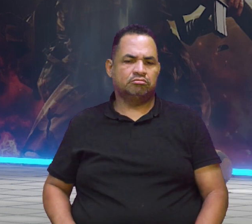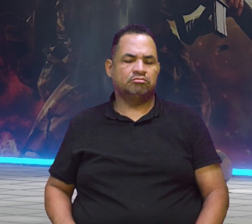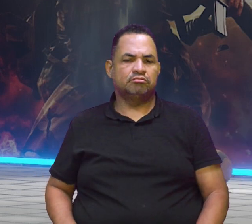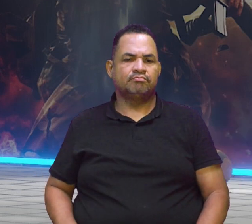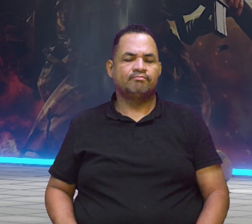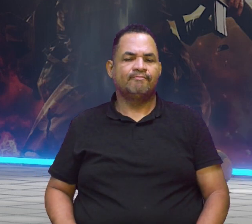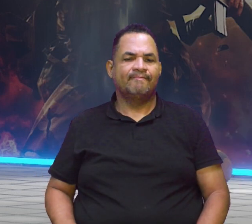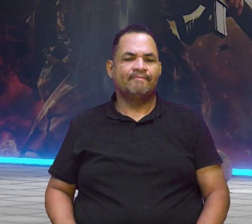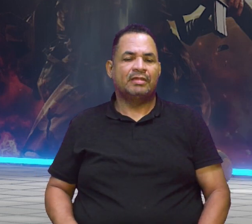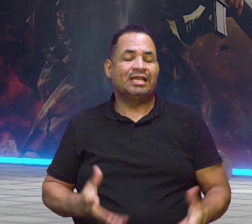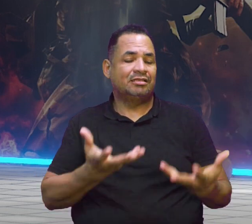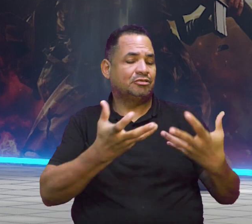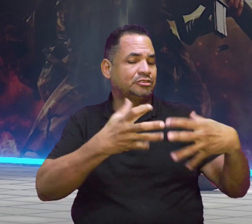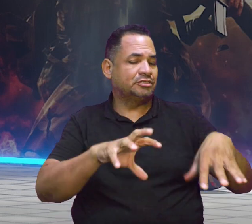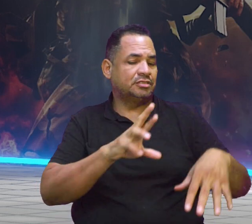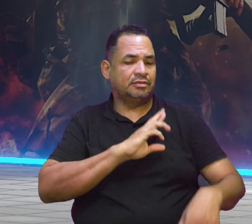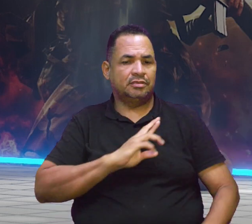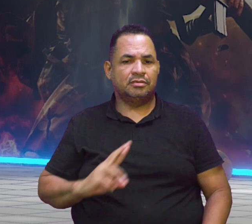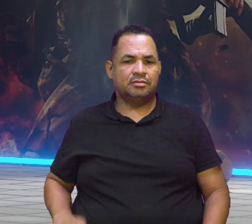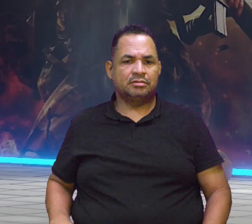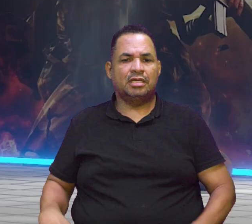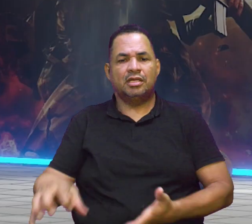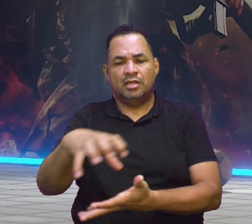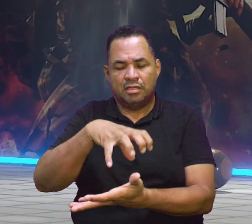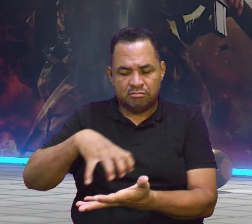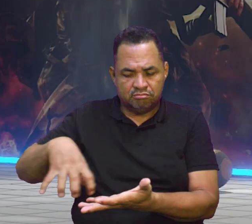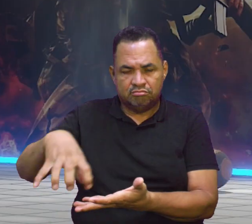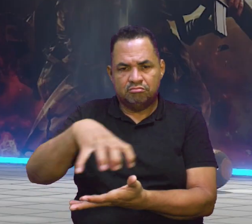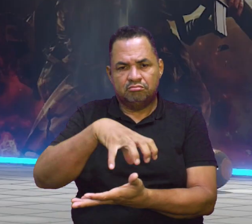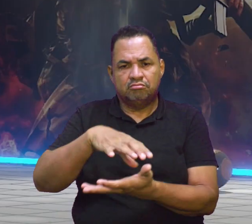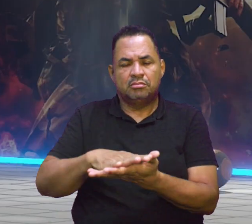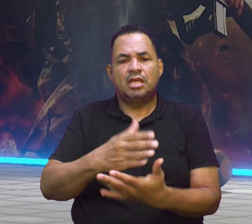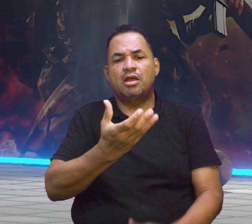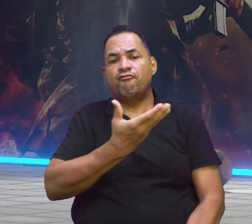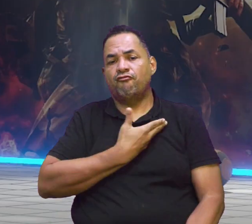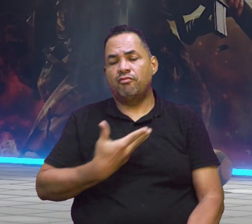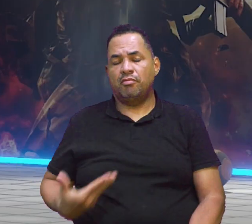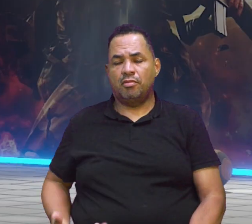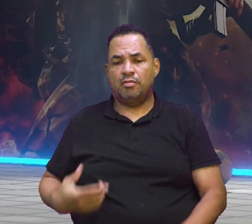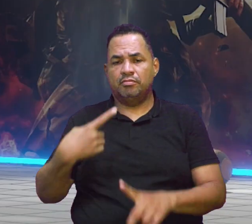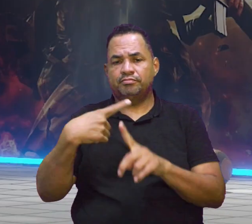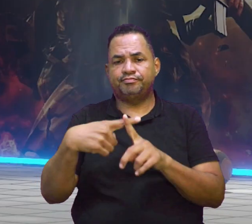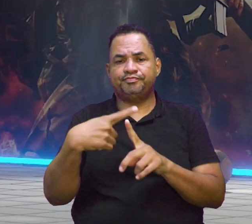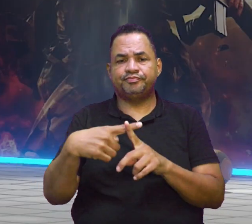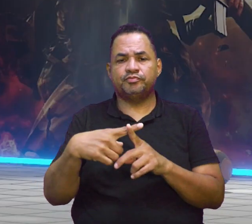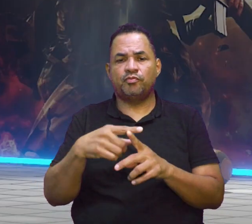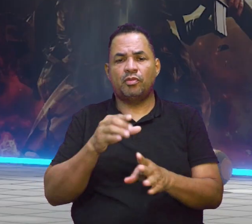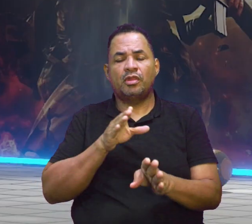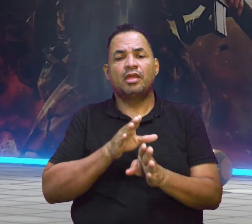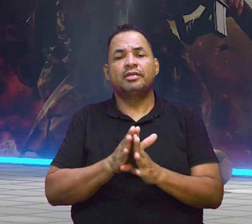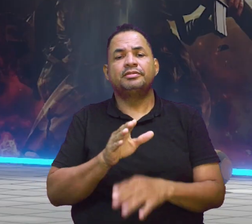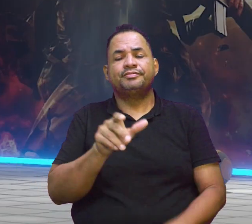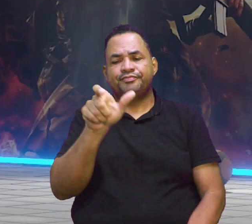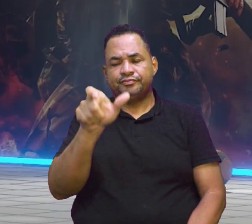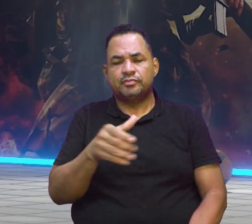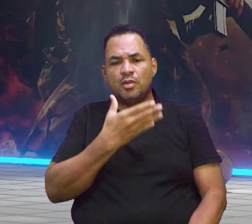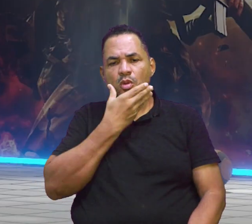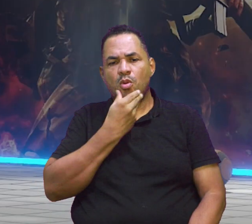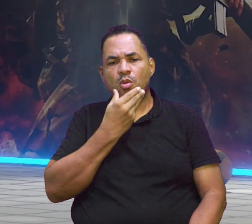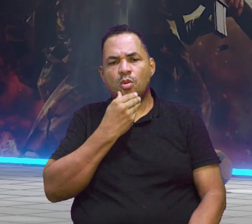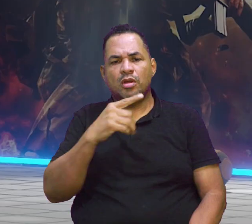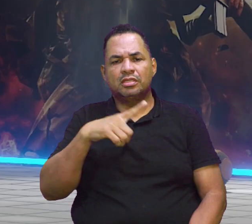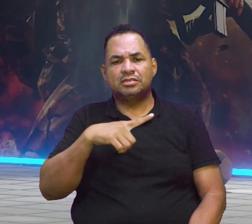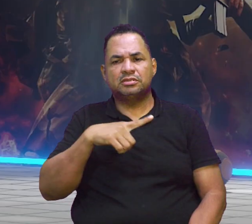vai causar revolta para o governo. Por quê? Como o Antônio Conselheiro tinha muitos